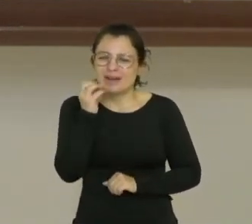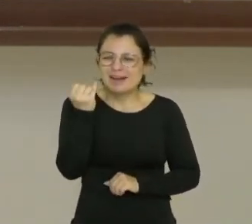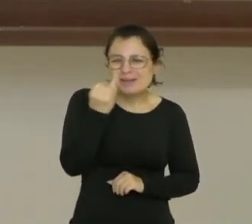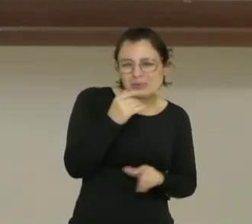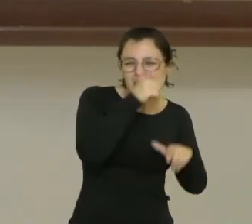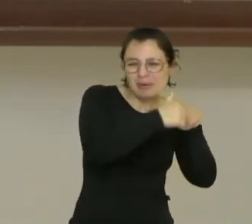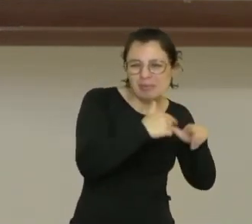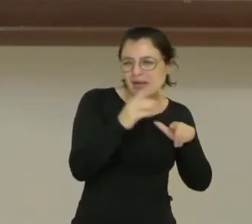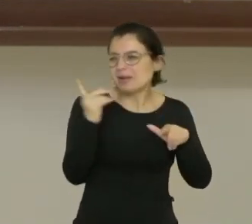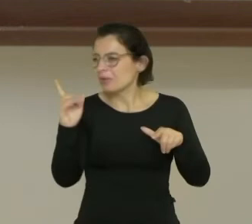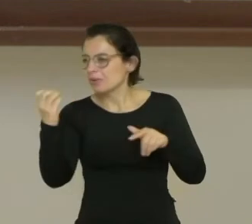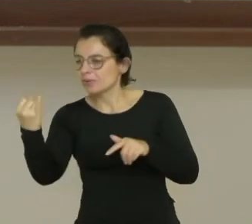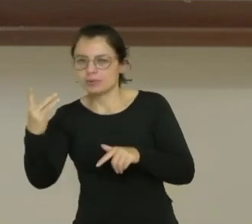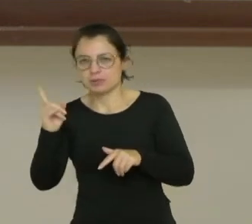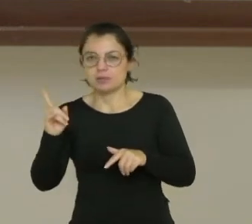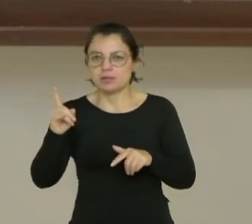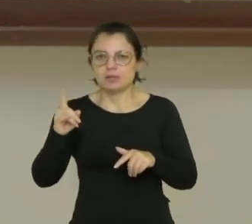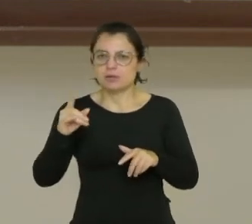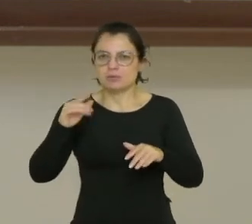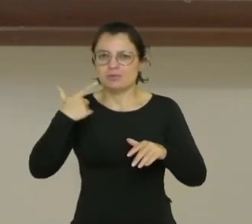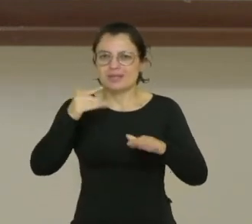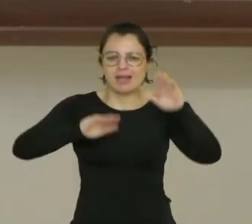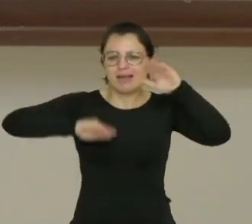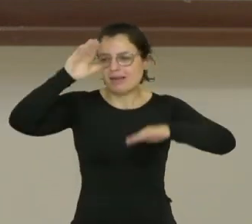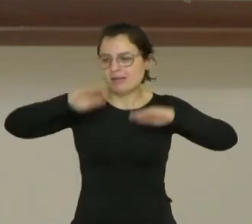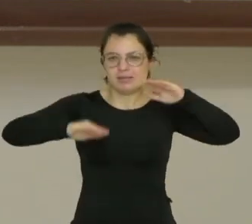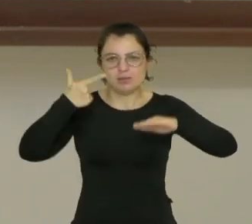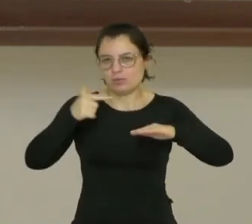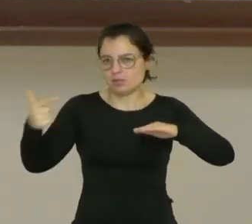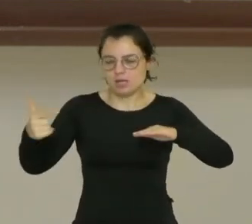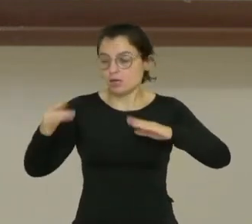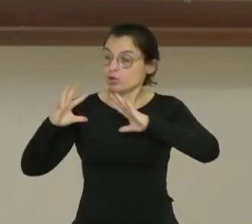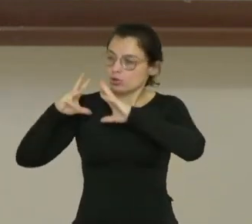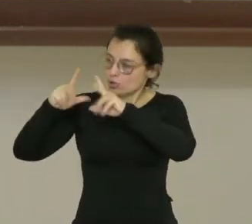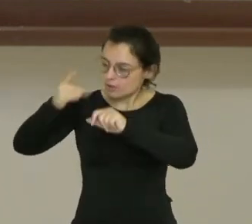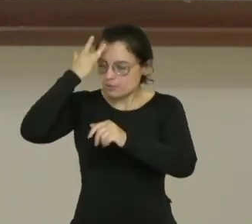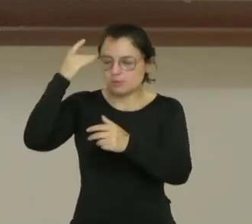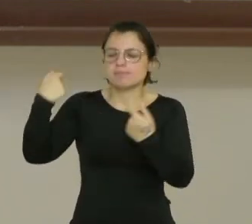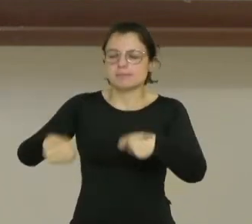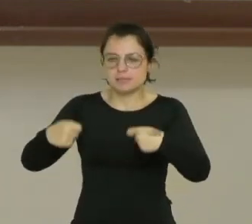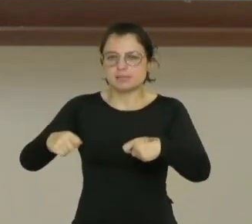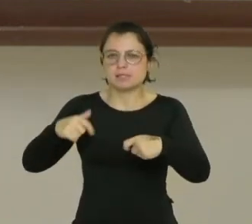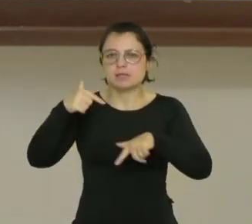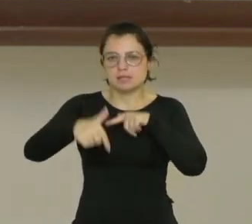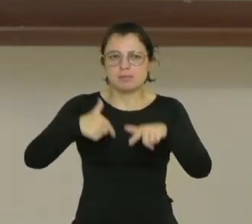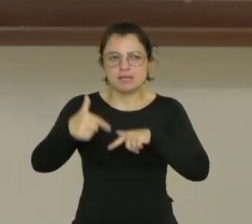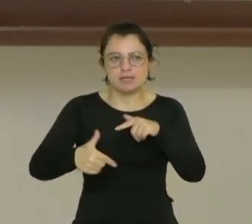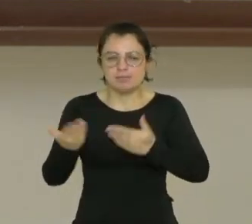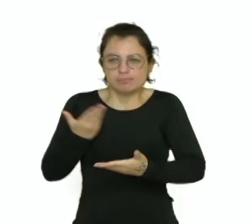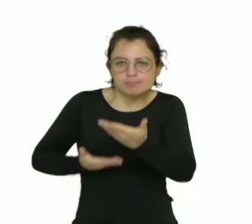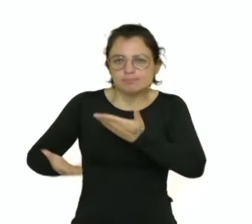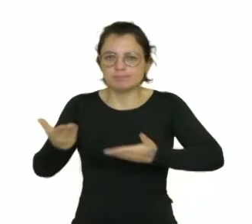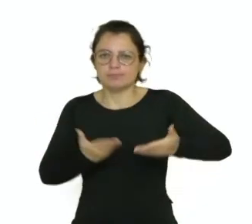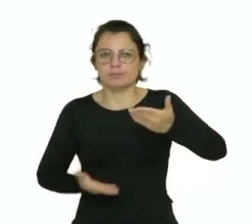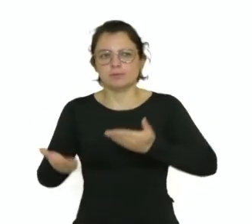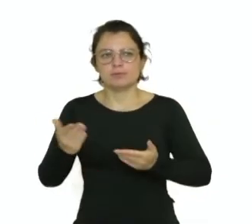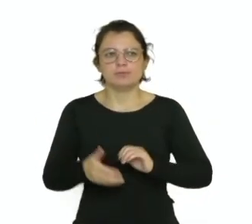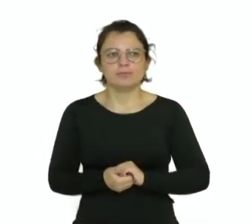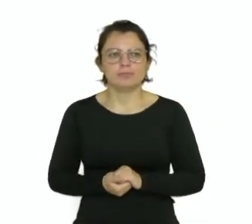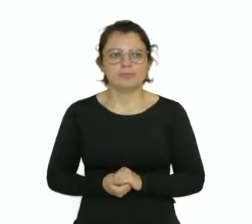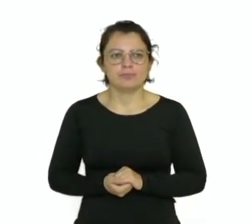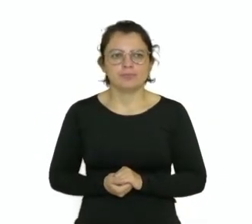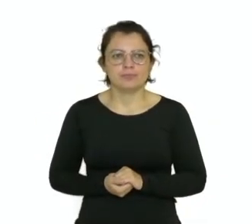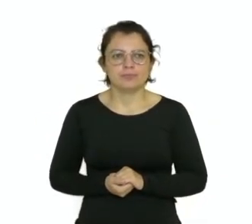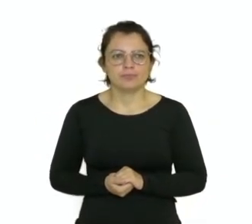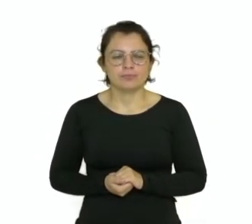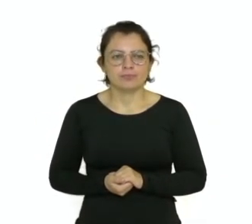não existe divisão de classe social nas tribos indígenas, porque todos trabalham para todos, tá? A divisão